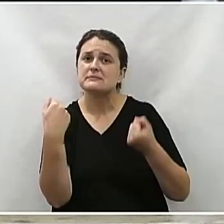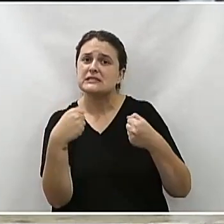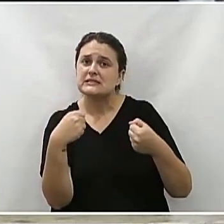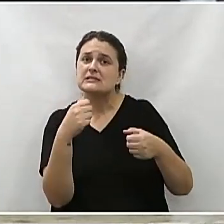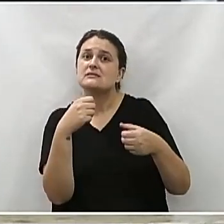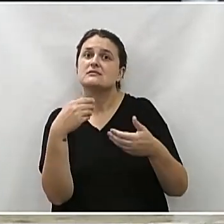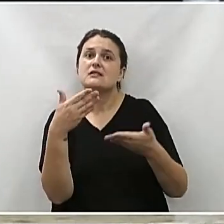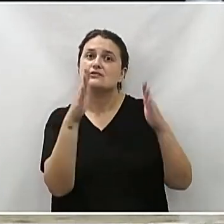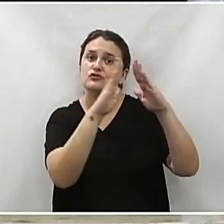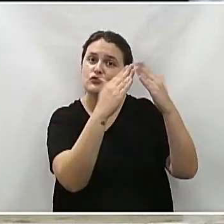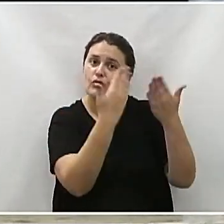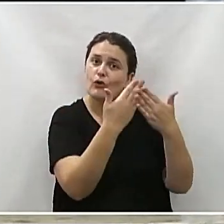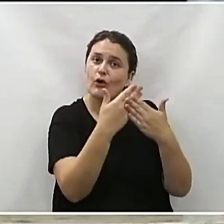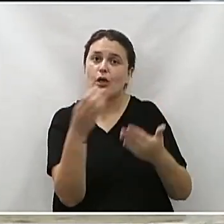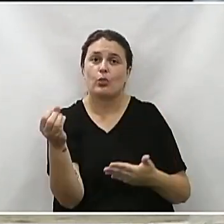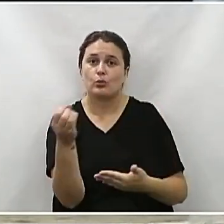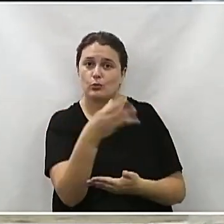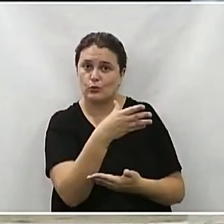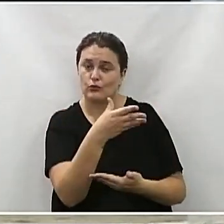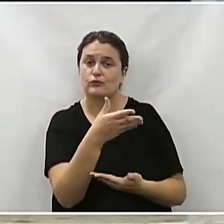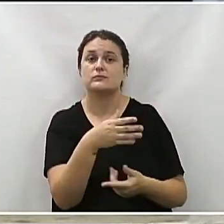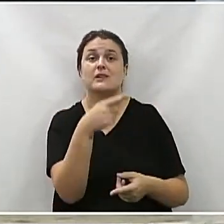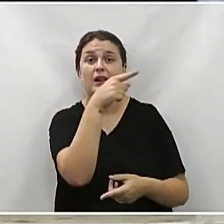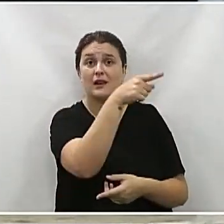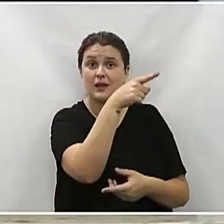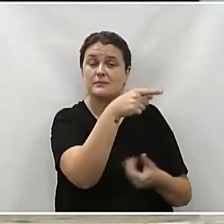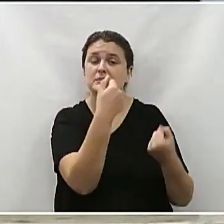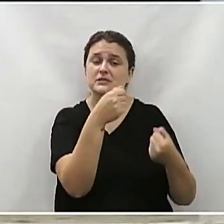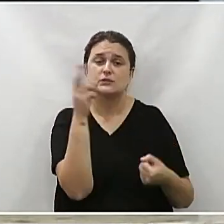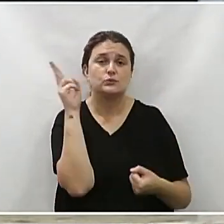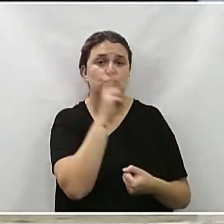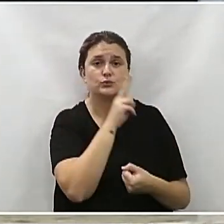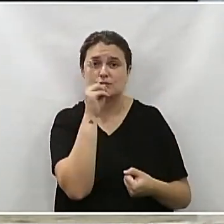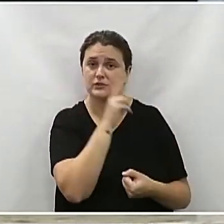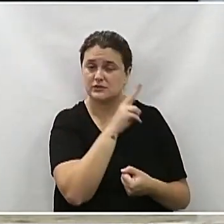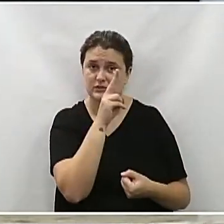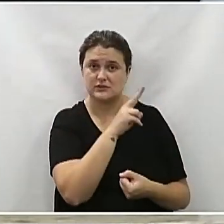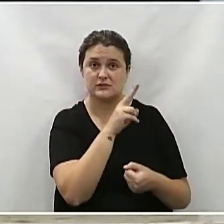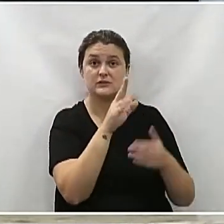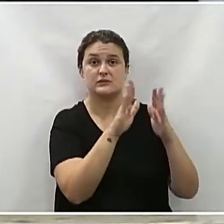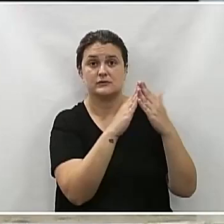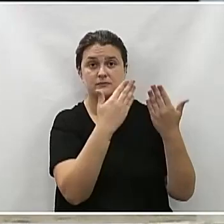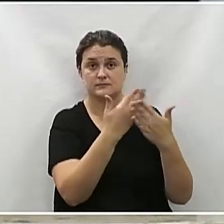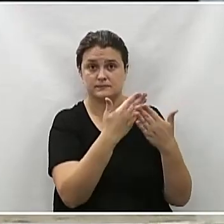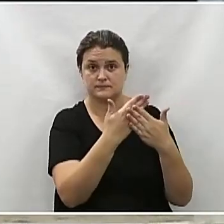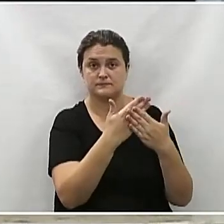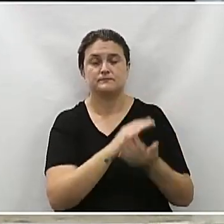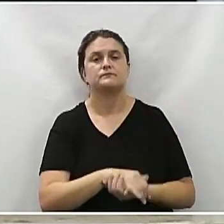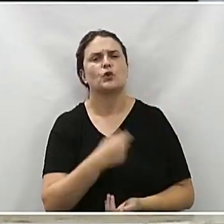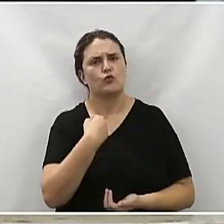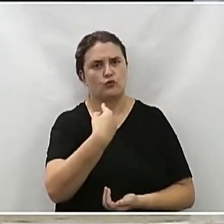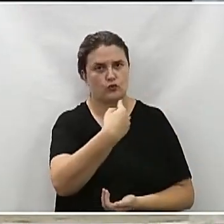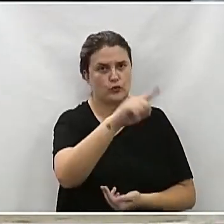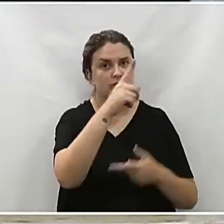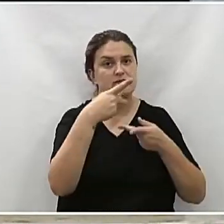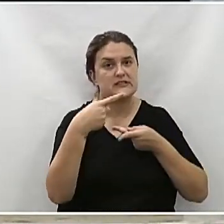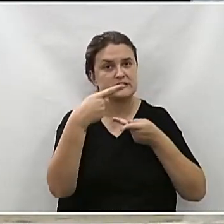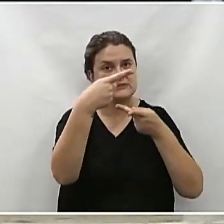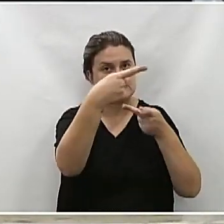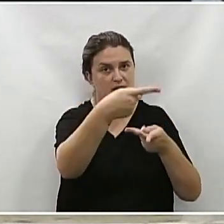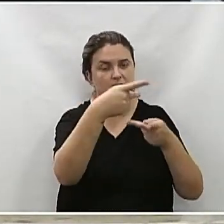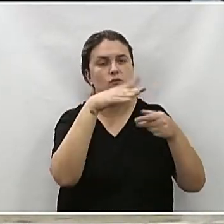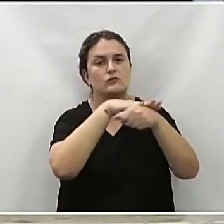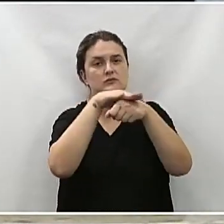esperando muitas das vezes aquela região precisa urgentemente do CEMEI. então eu estive lá, conversei com